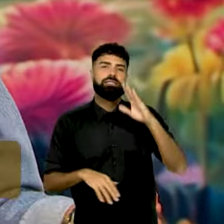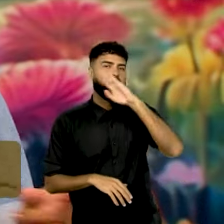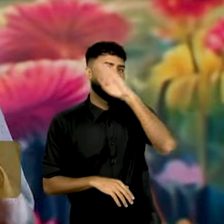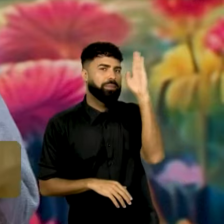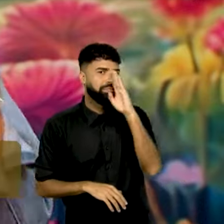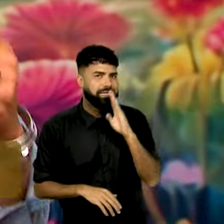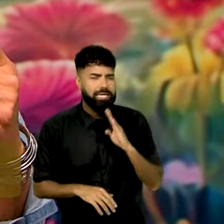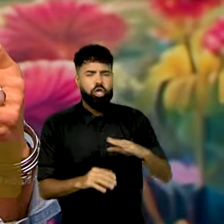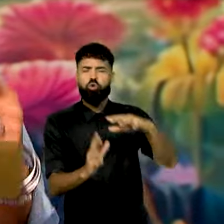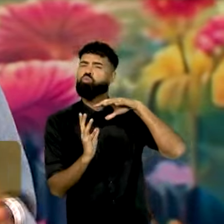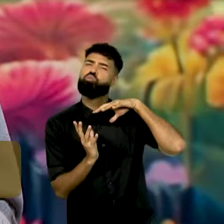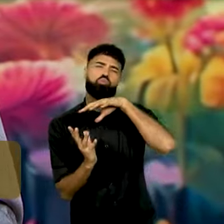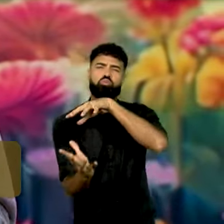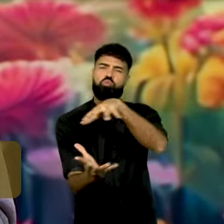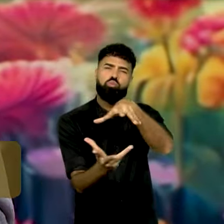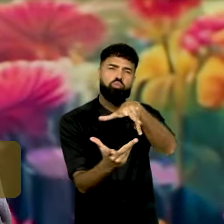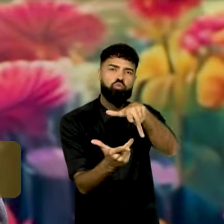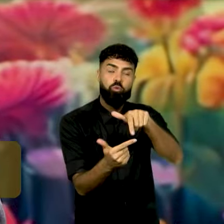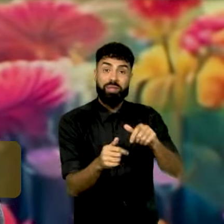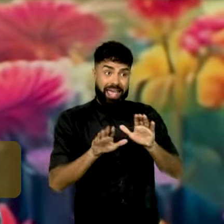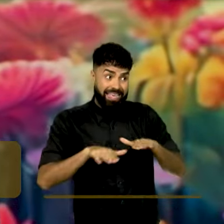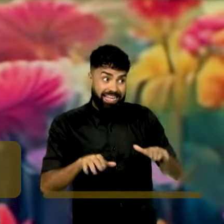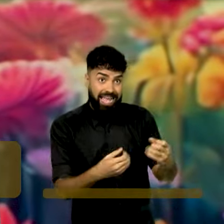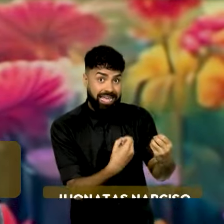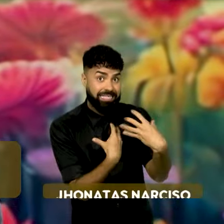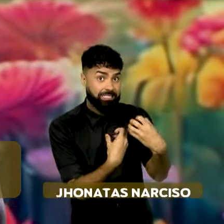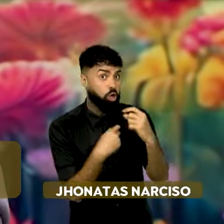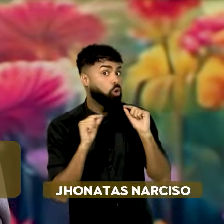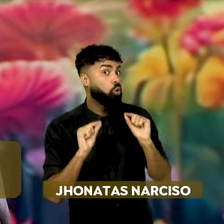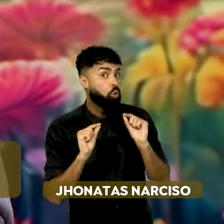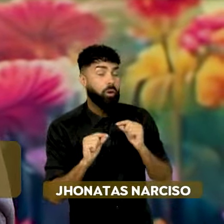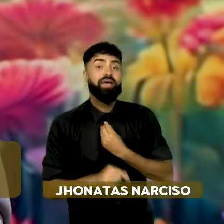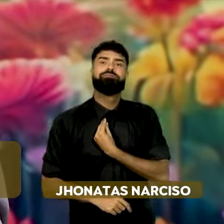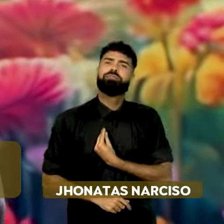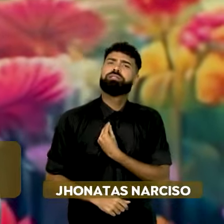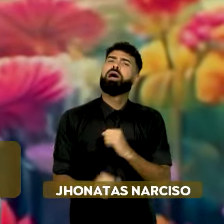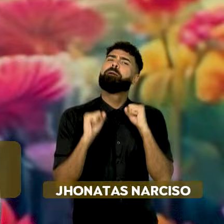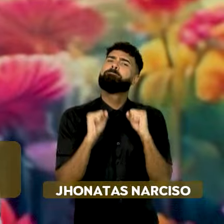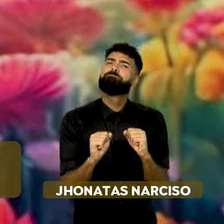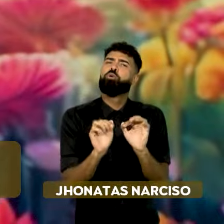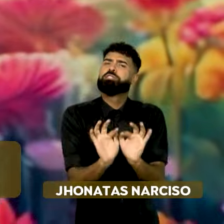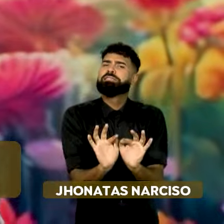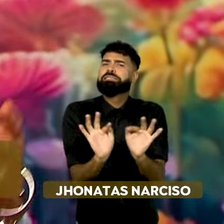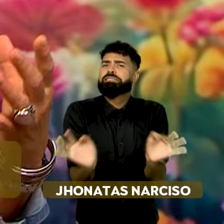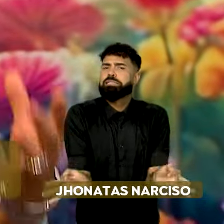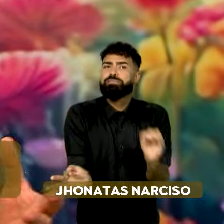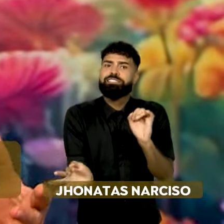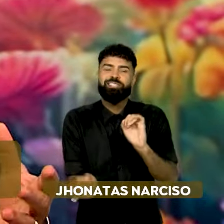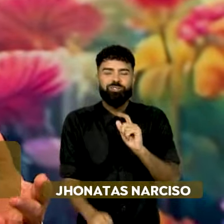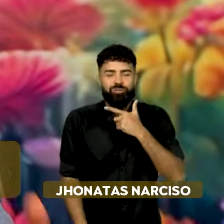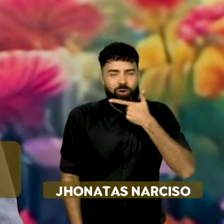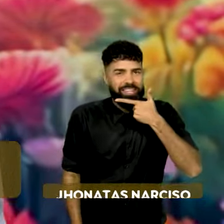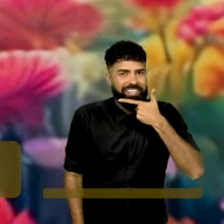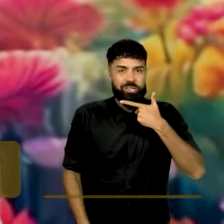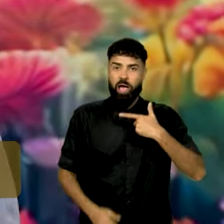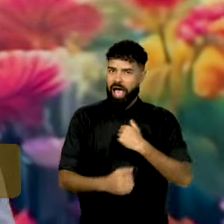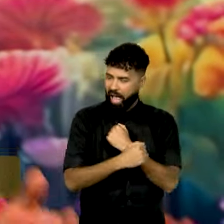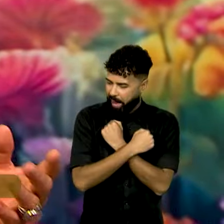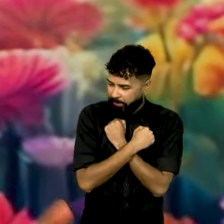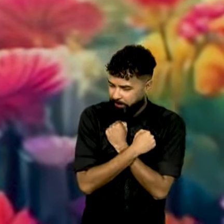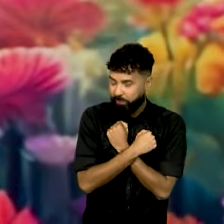e do mundo. São elas que nos ensinam que a vida pode ser bem mais simples com um sorriso, um abraço,